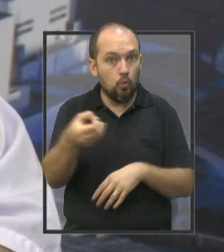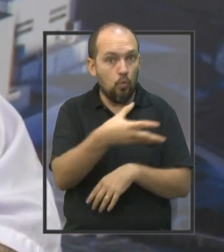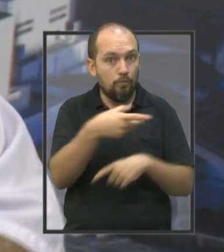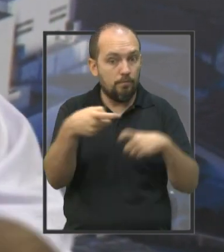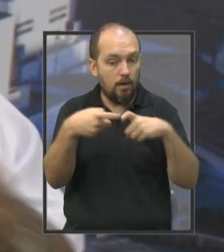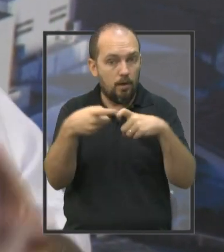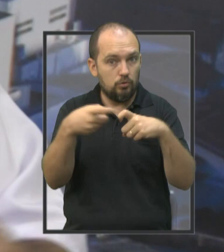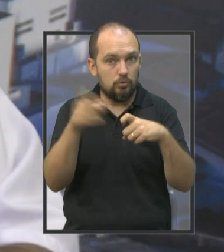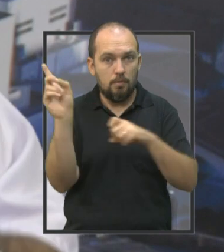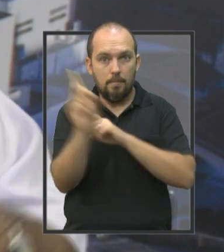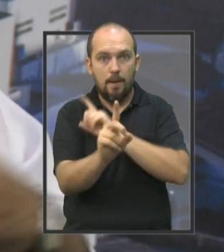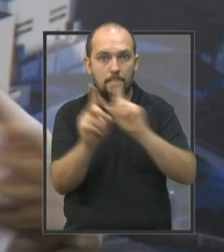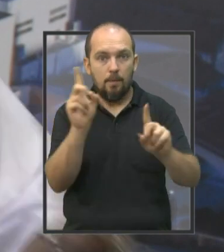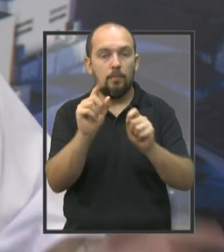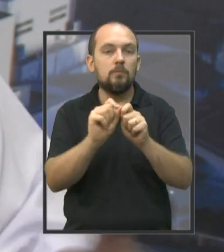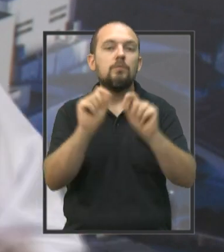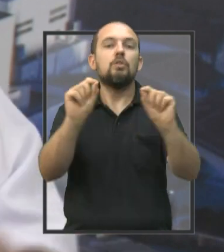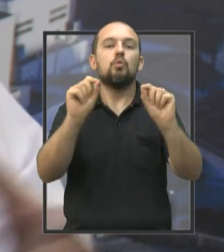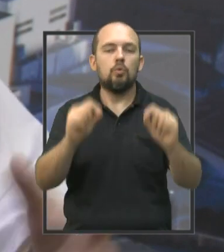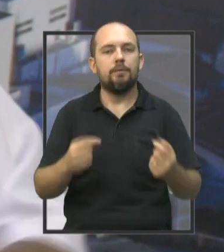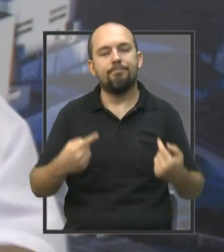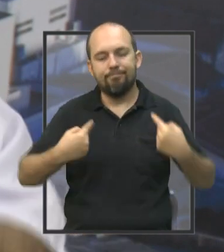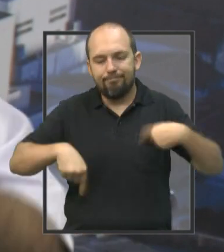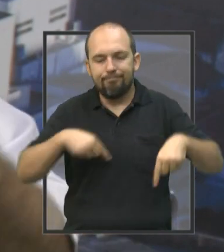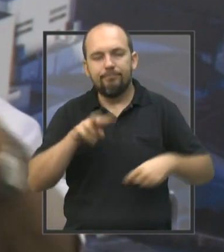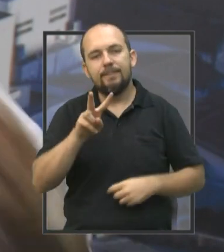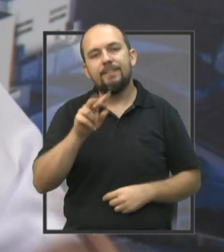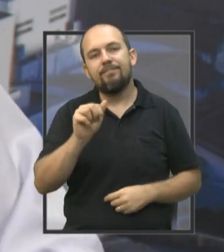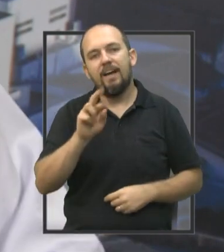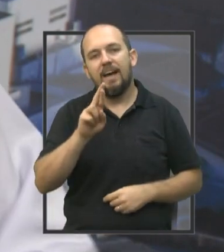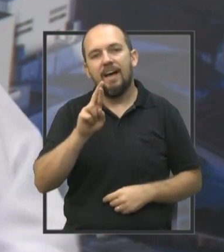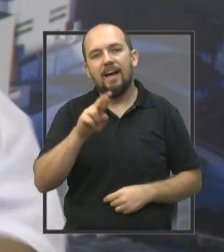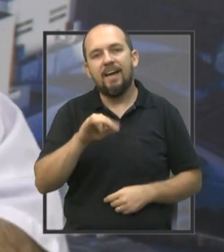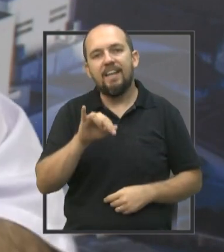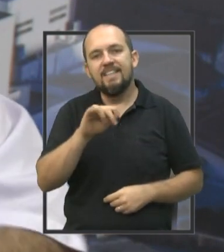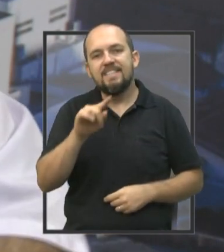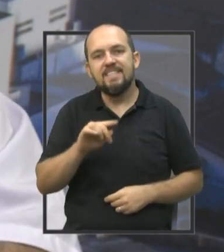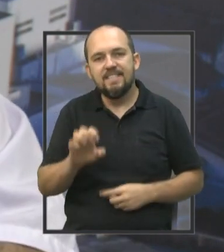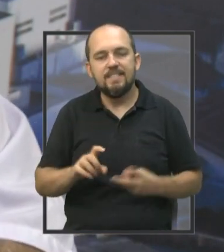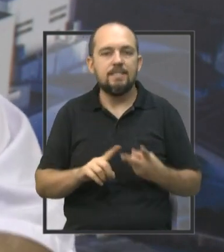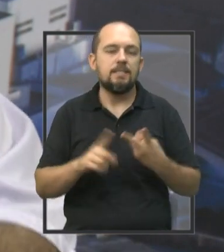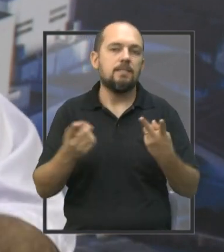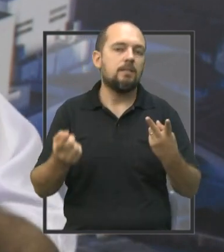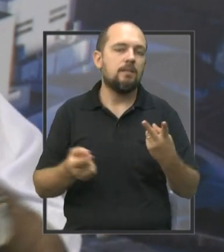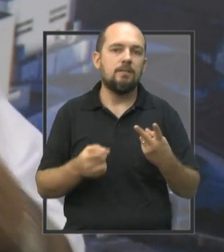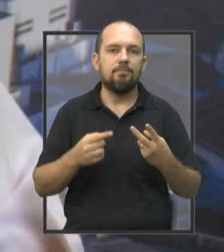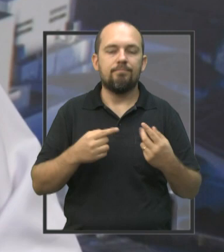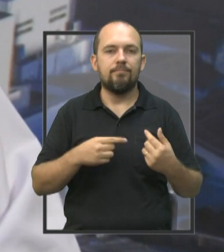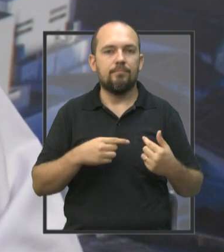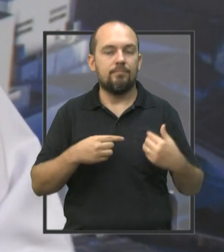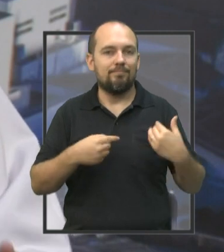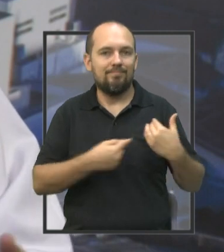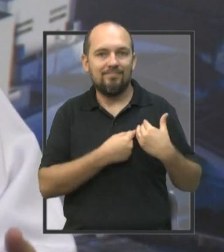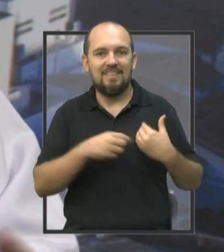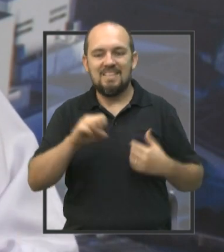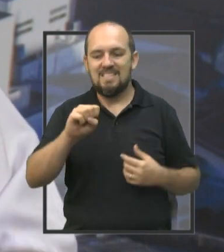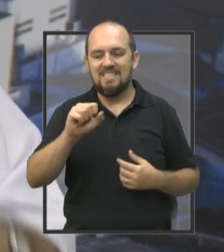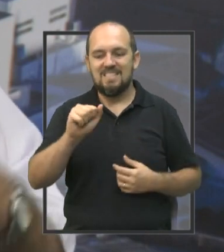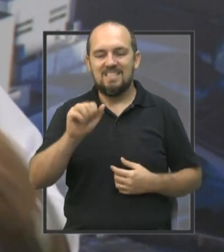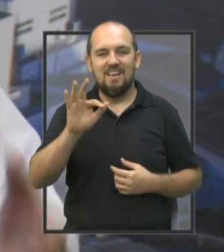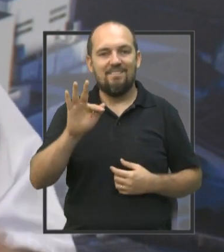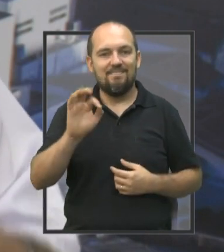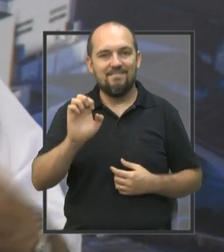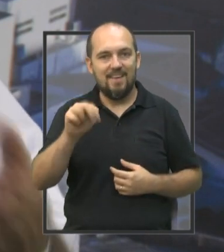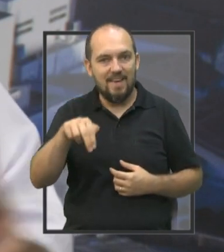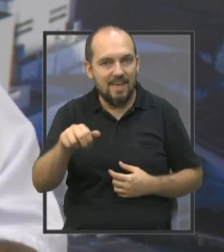vasculares para fazer cirurgia de varize, tirar safena. Então, isso são coisas que vão acontecer.